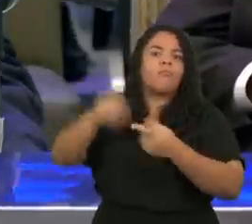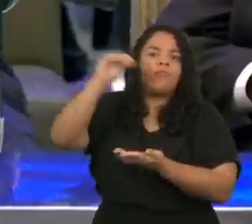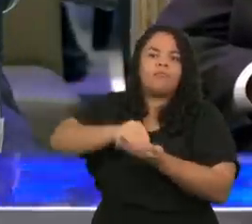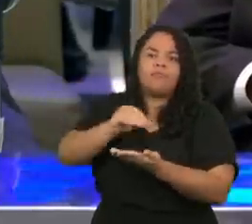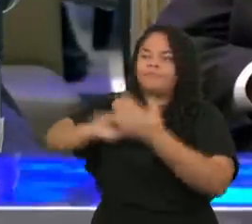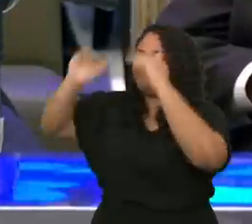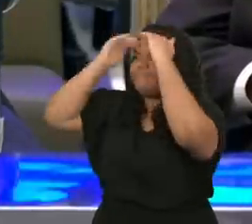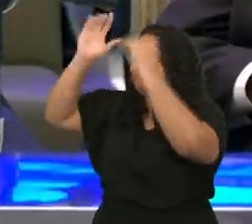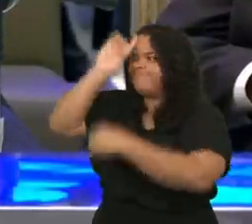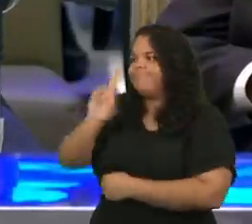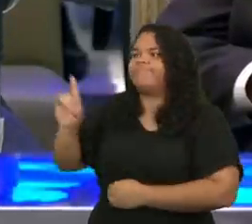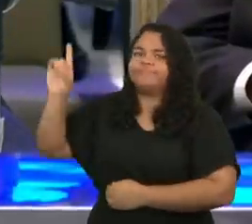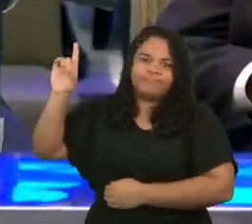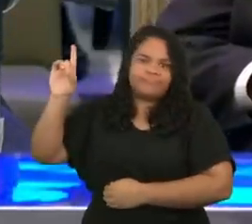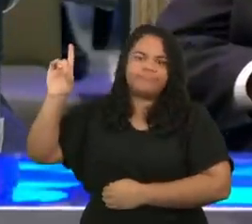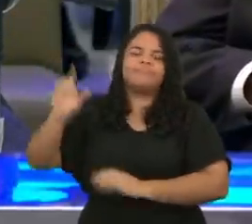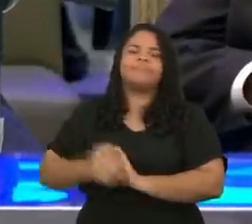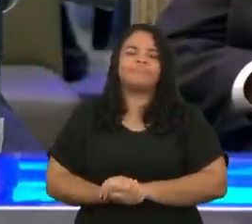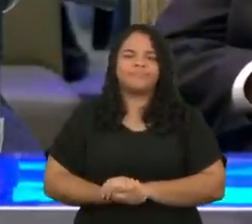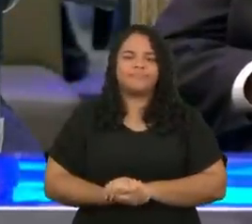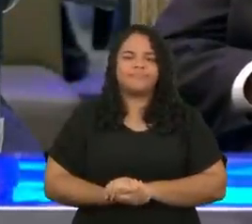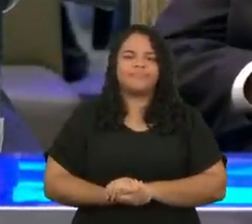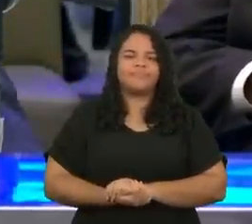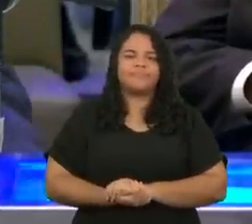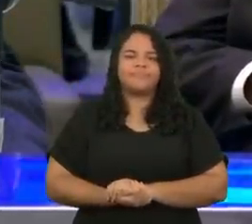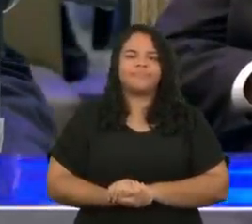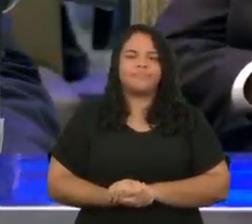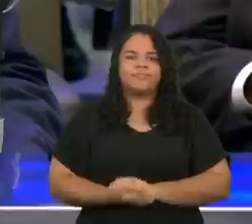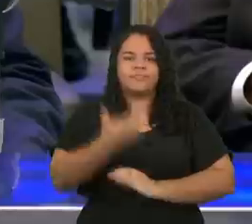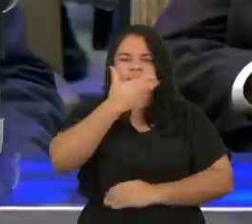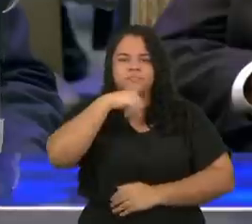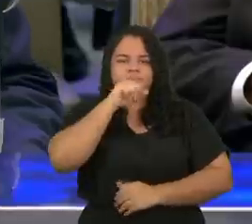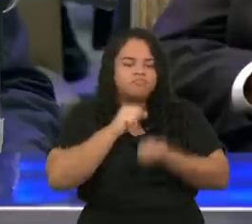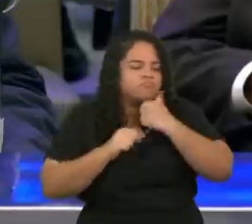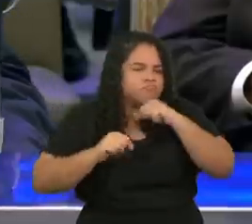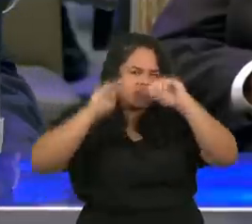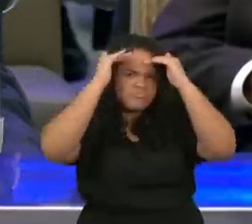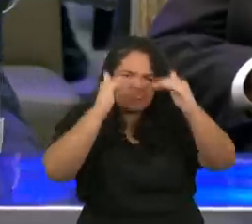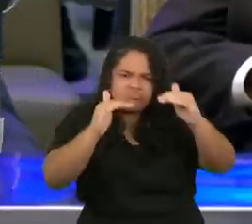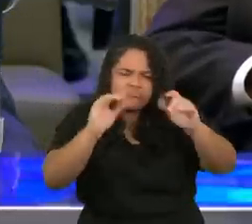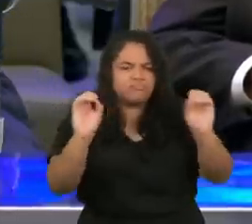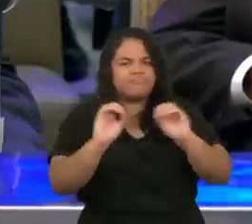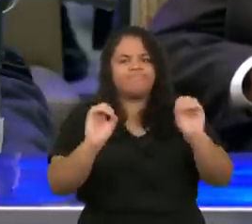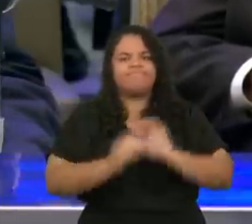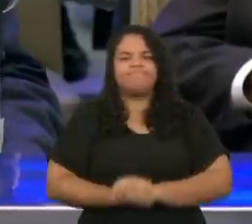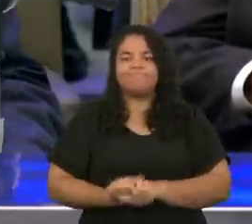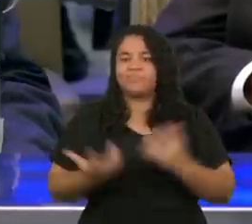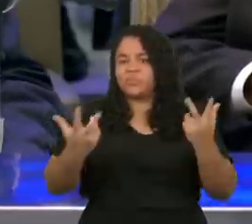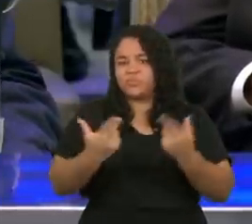e a obediência sequer a obediência aos seus pais e Dinah ela agiu